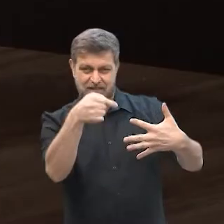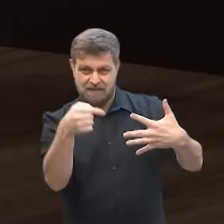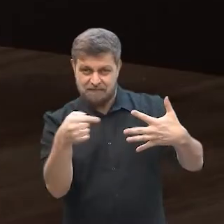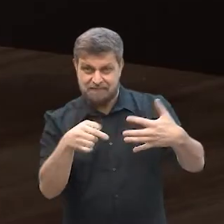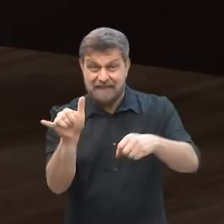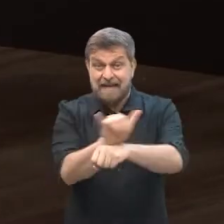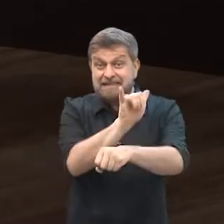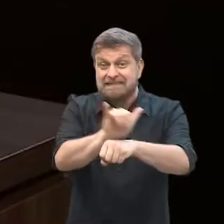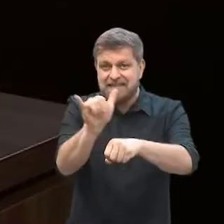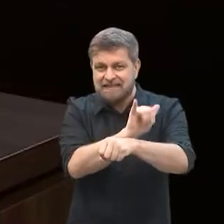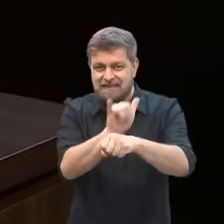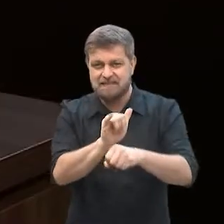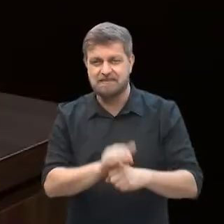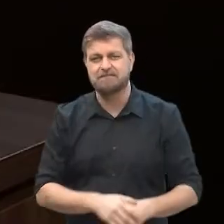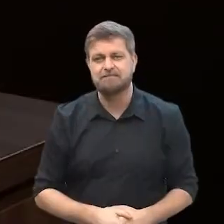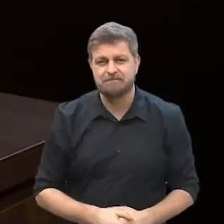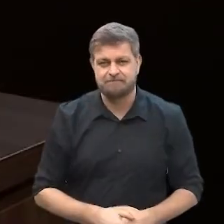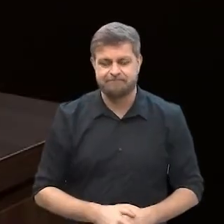rumos?